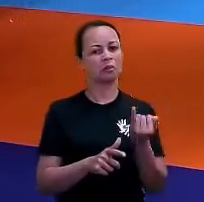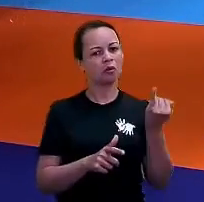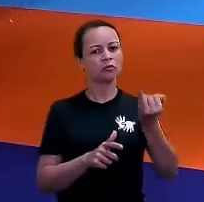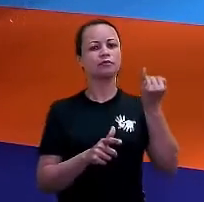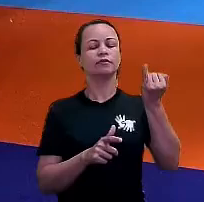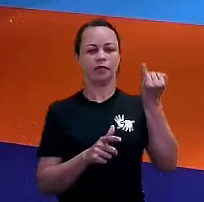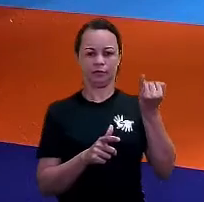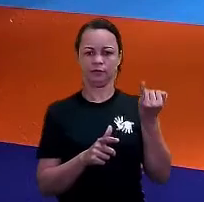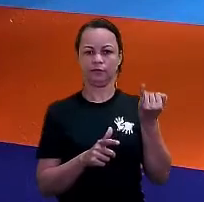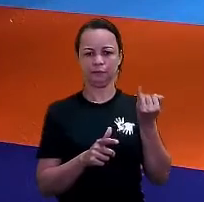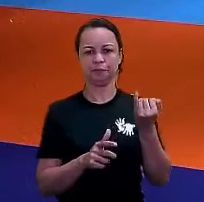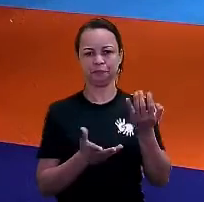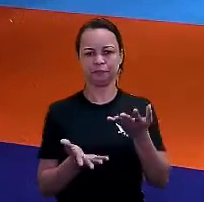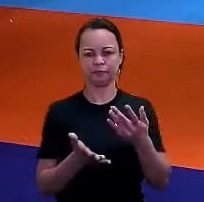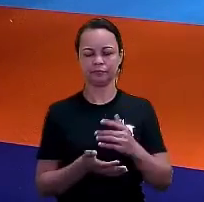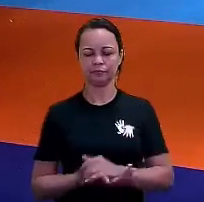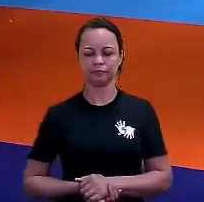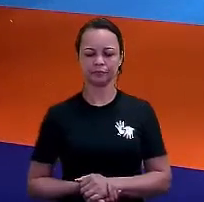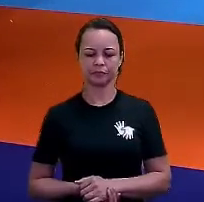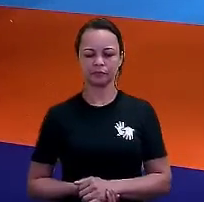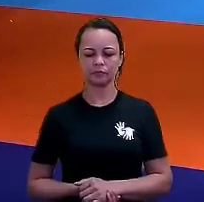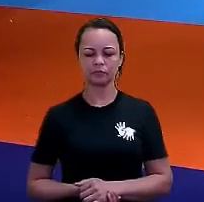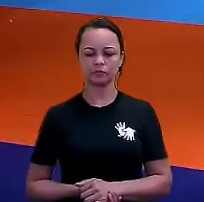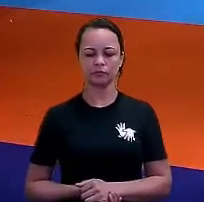é requisitado, né, para isso.